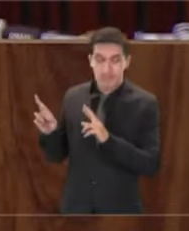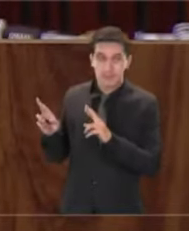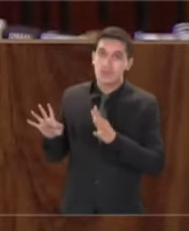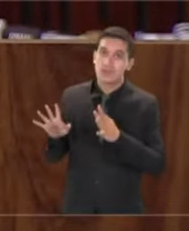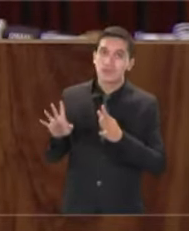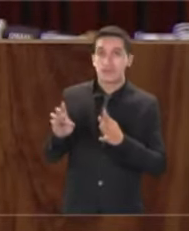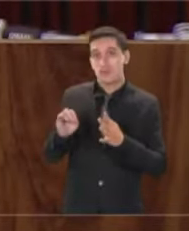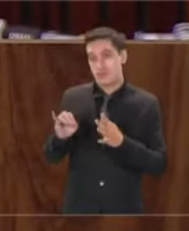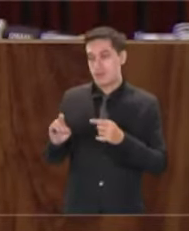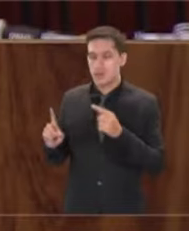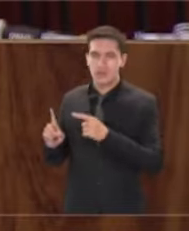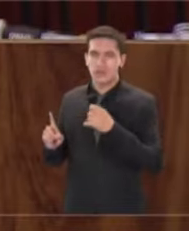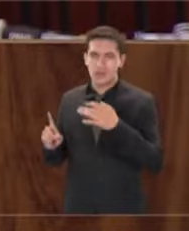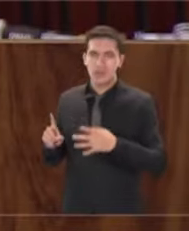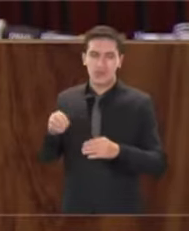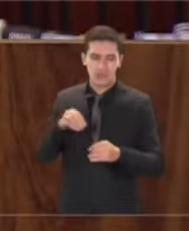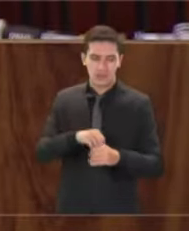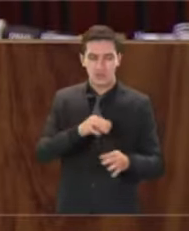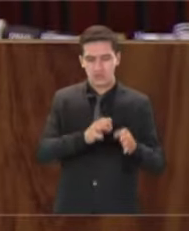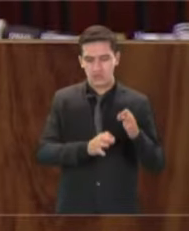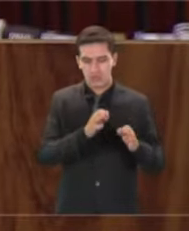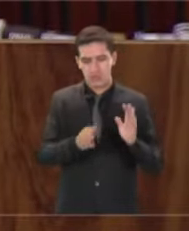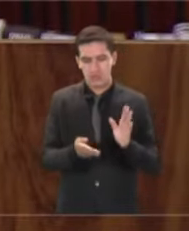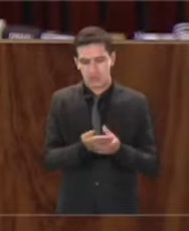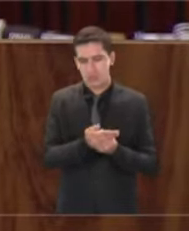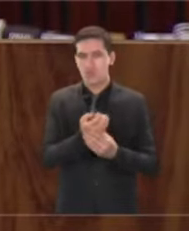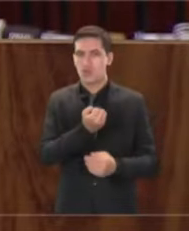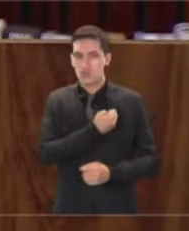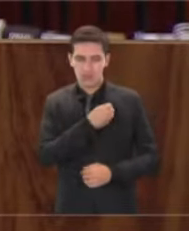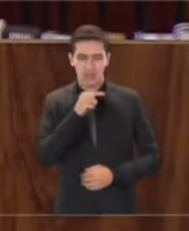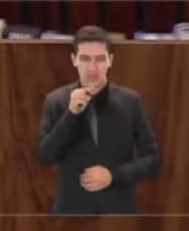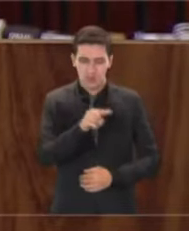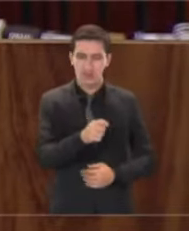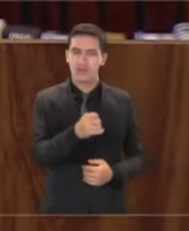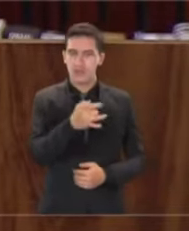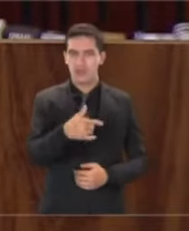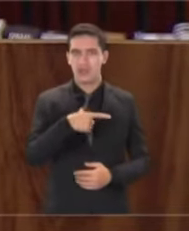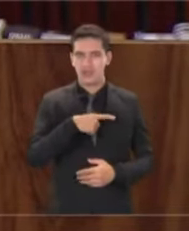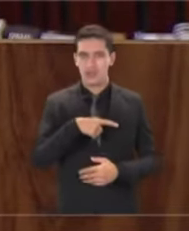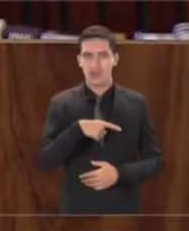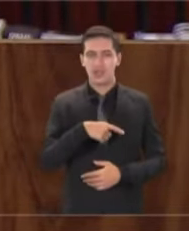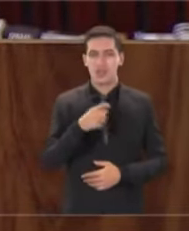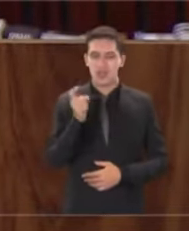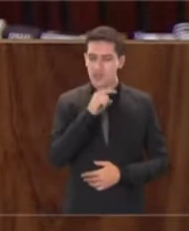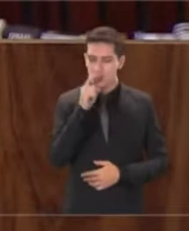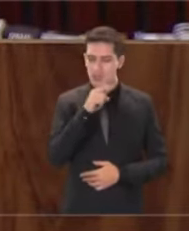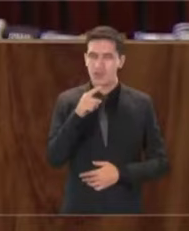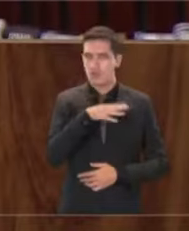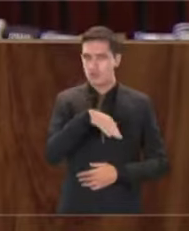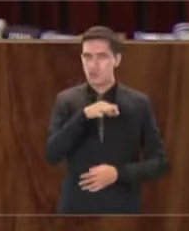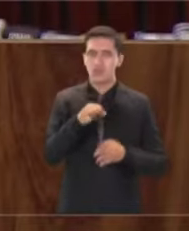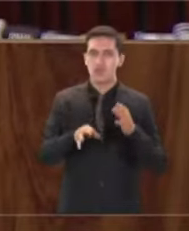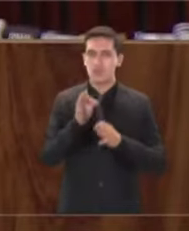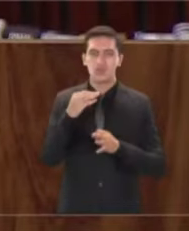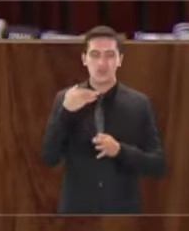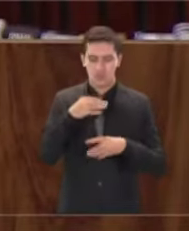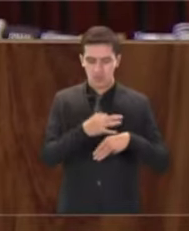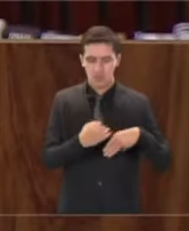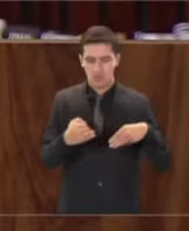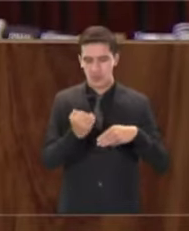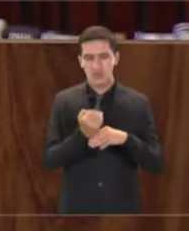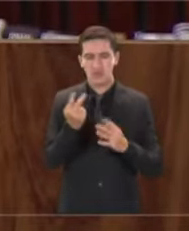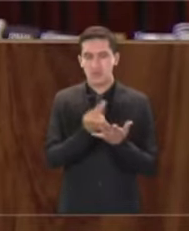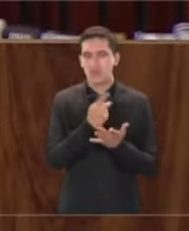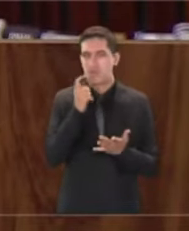se disser, no julgamento do processo número tal, houve corrupção, os julgadores julgaram movidos por corrupção, aí é um